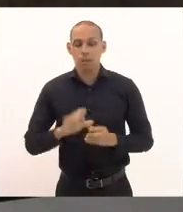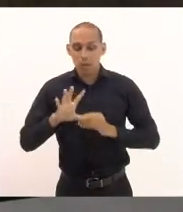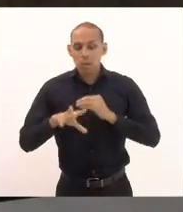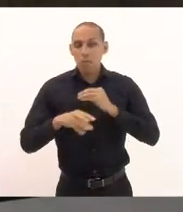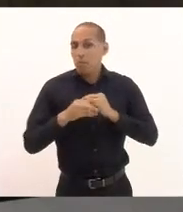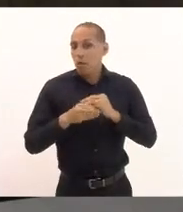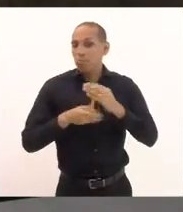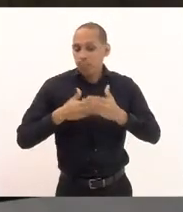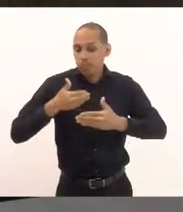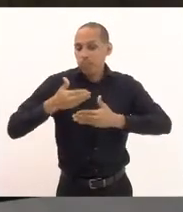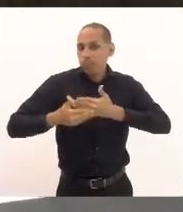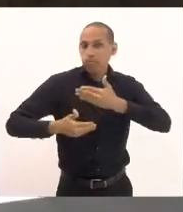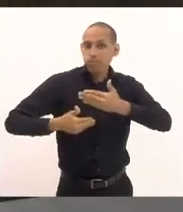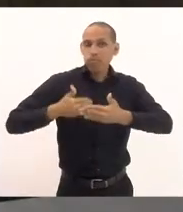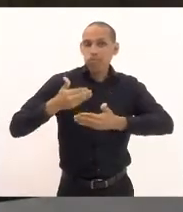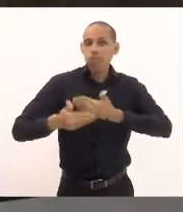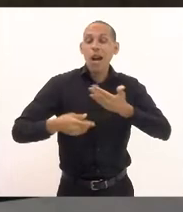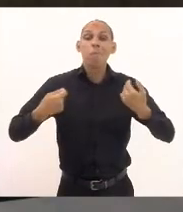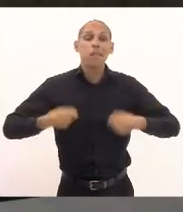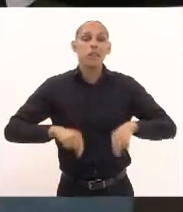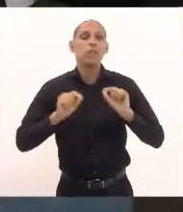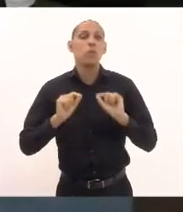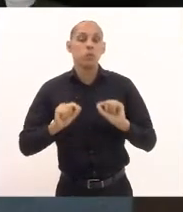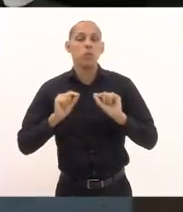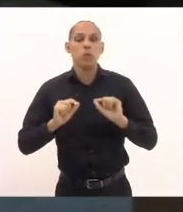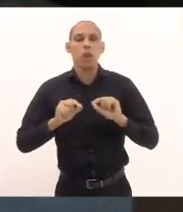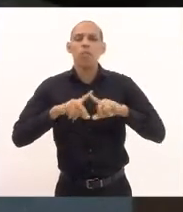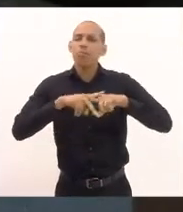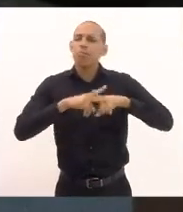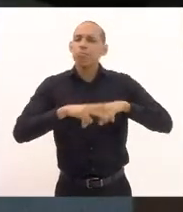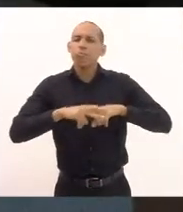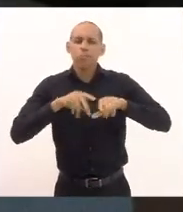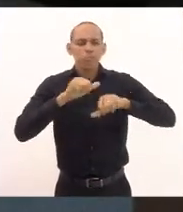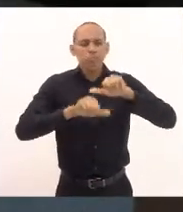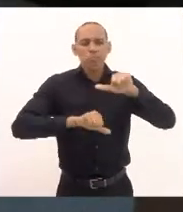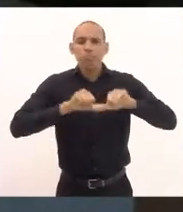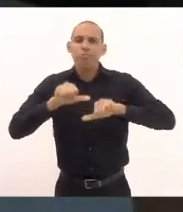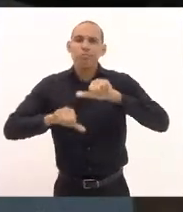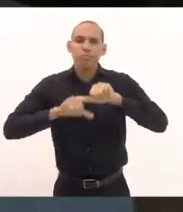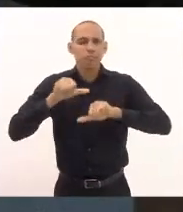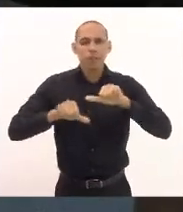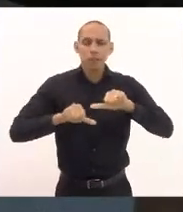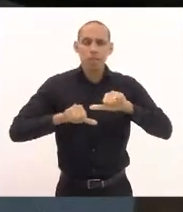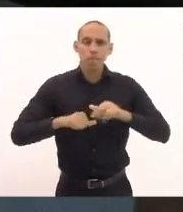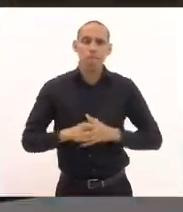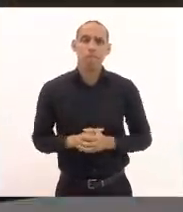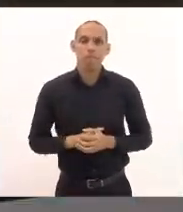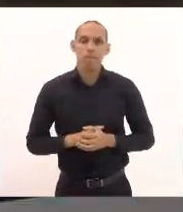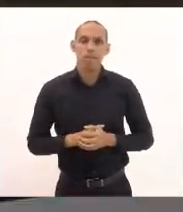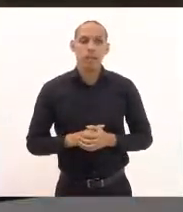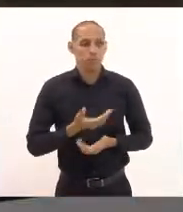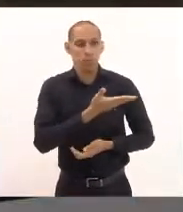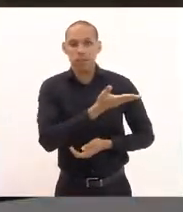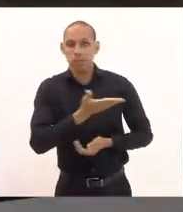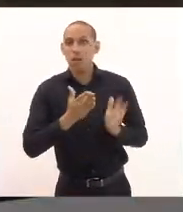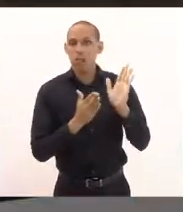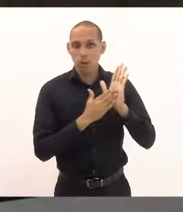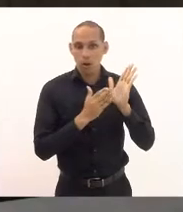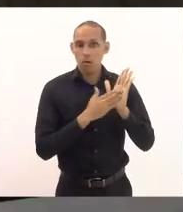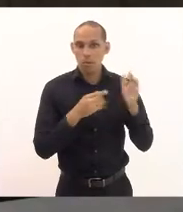implementação, se faz necessário os ajustes dos quais Vossa Excelência estão propondo. Então, uma